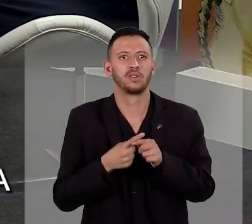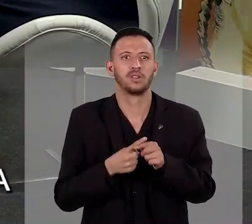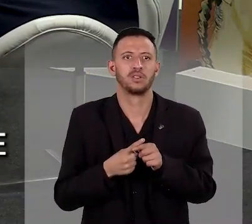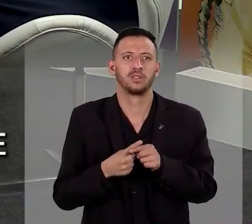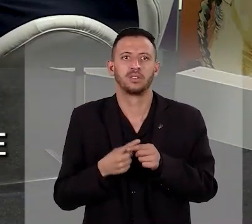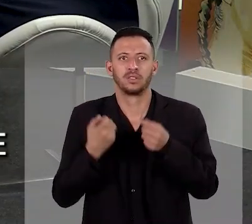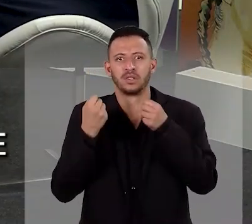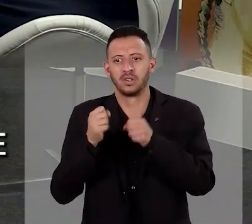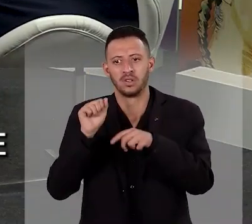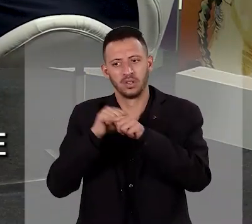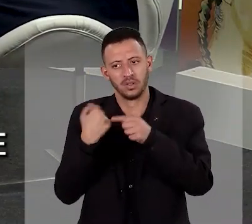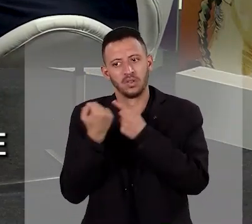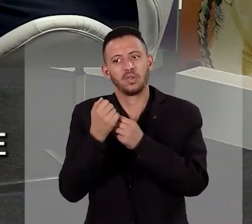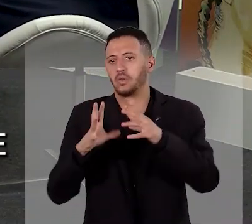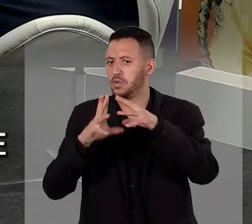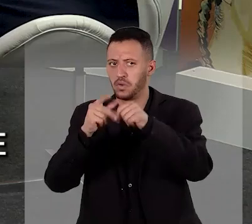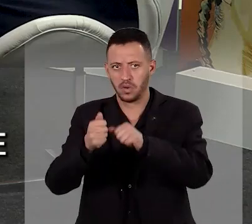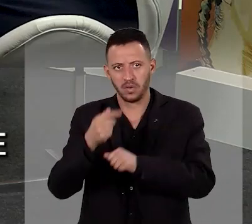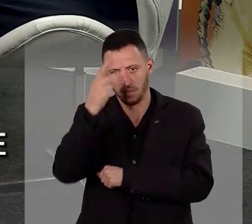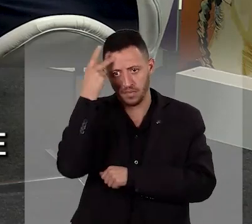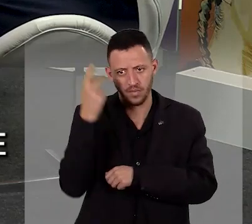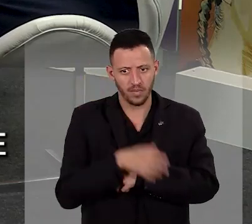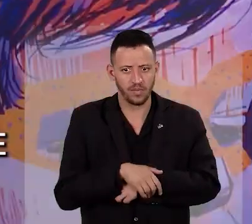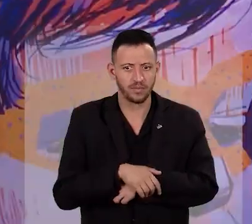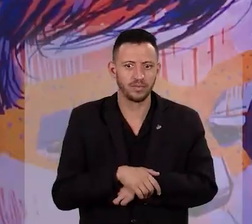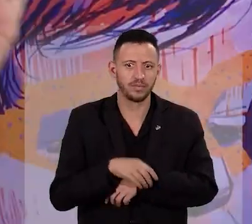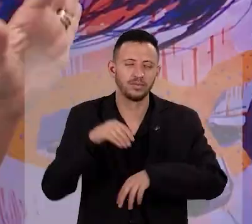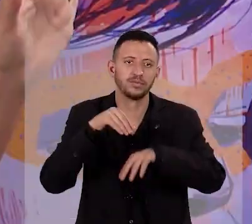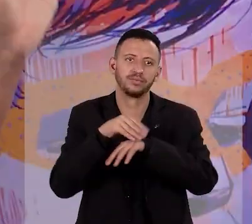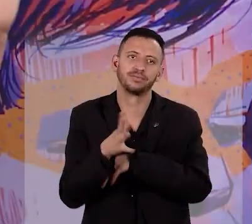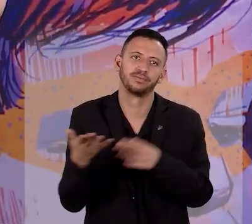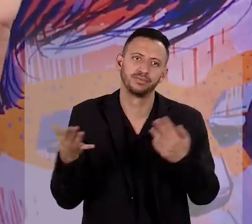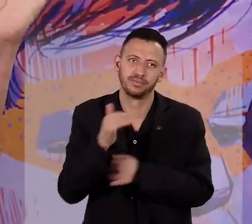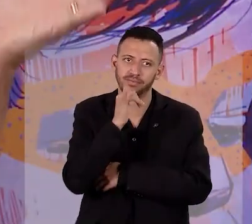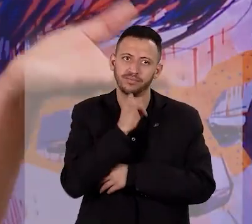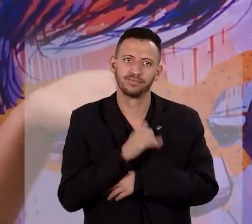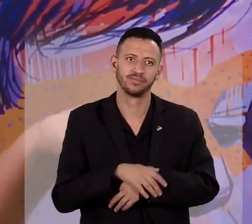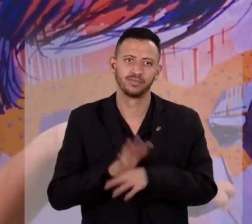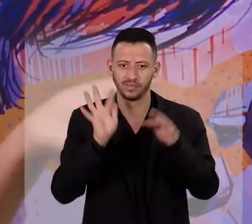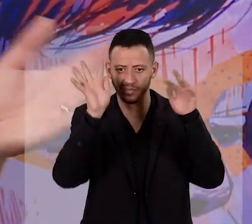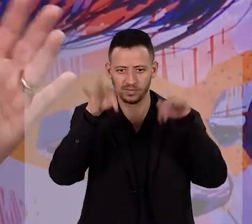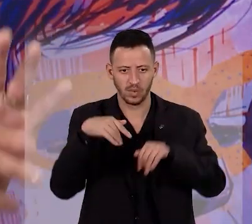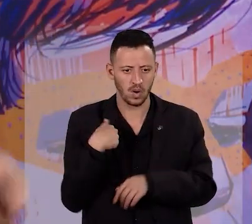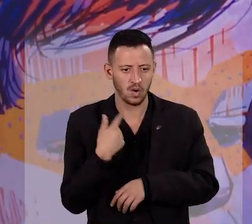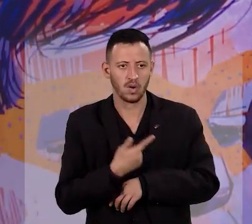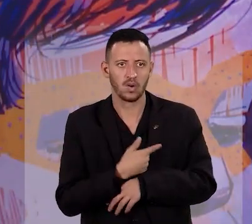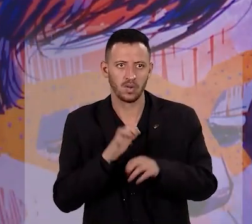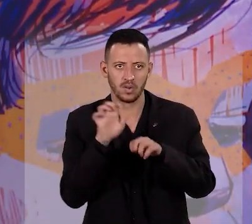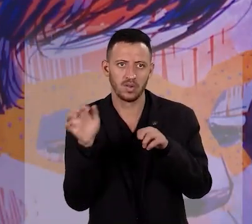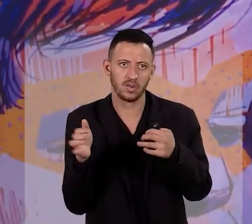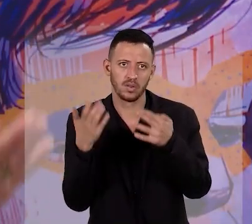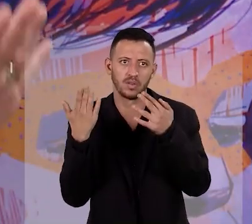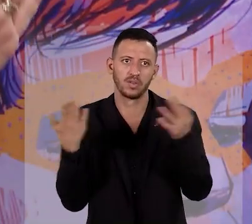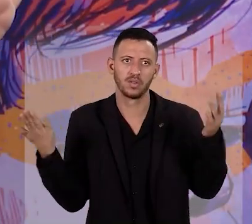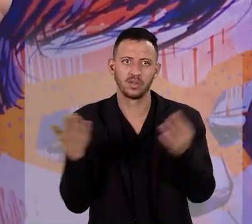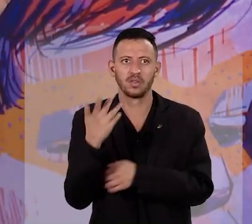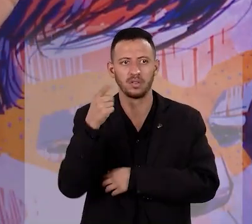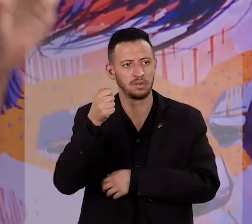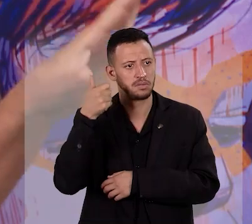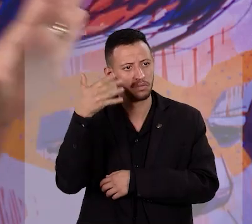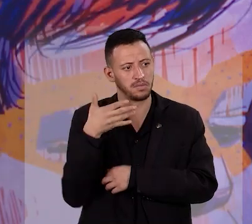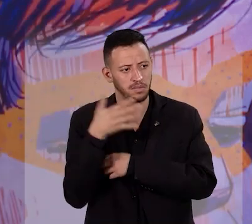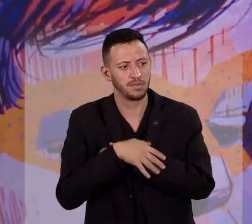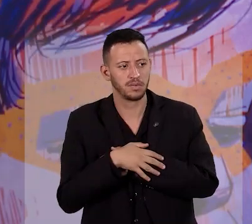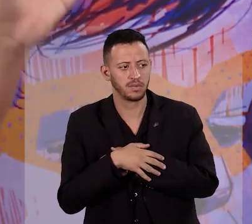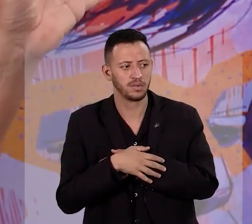à custa de sobrecarregar a sociedade como um todo. E aí, nos encaminhando aqui, infelizmente, já para o final do nosso quadro,